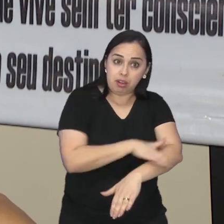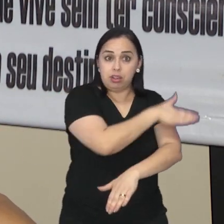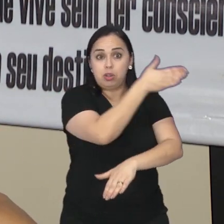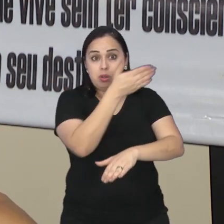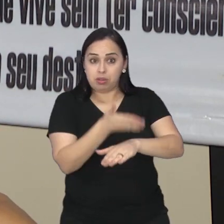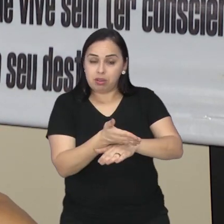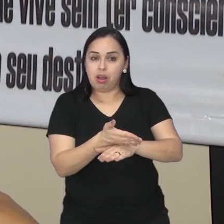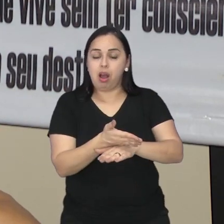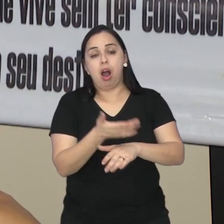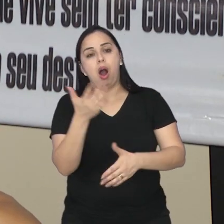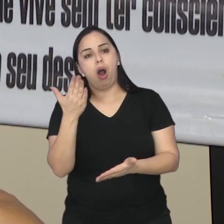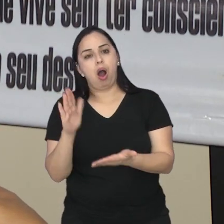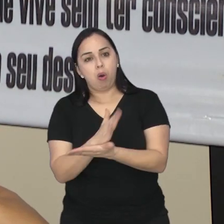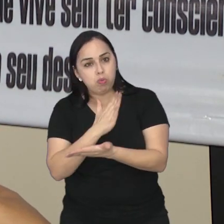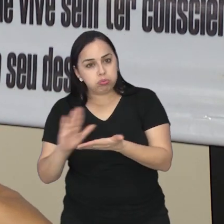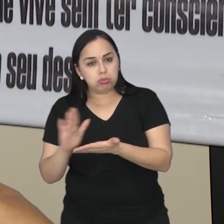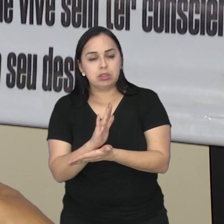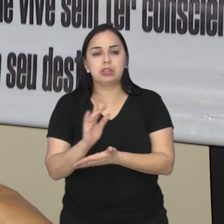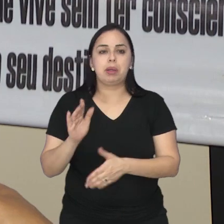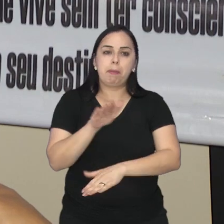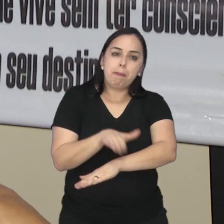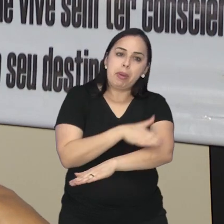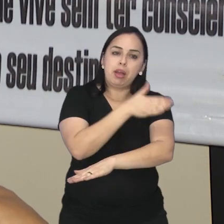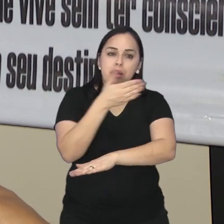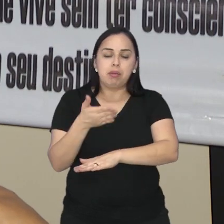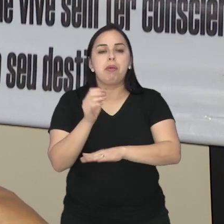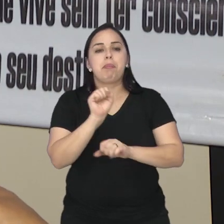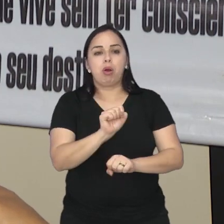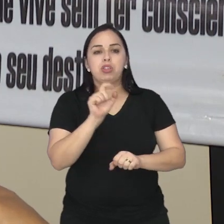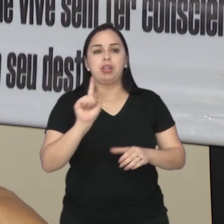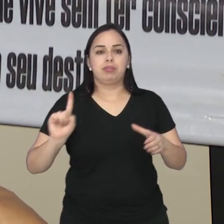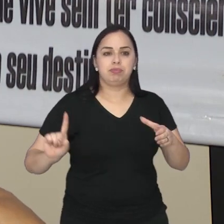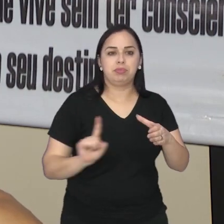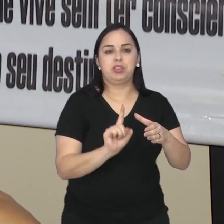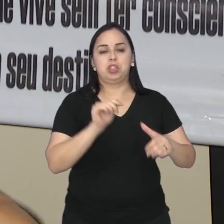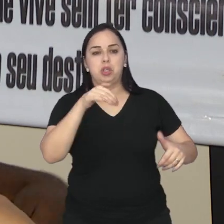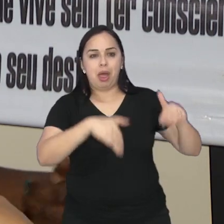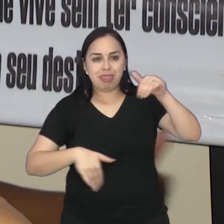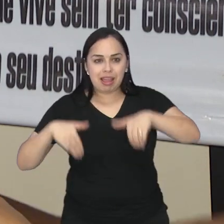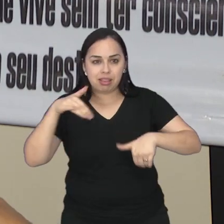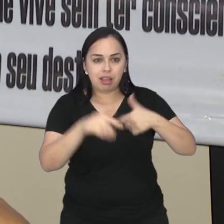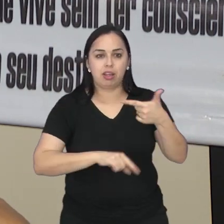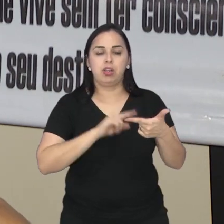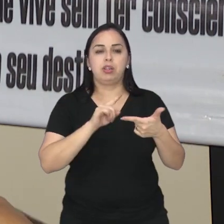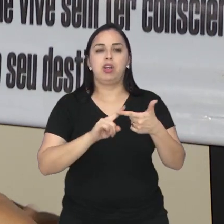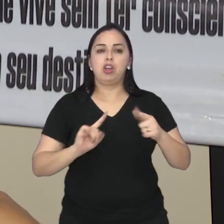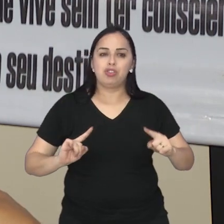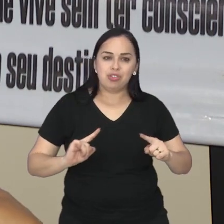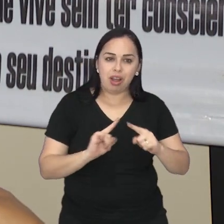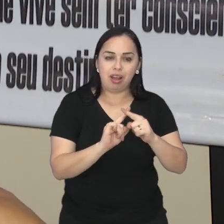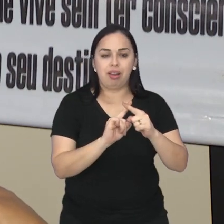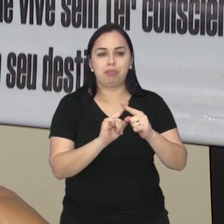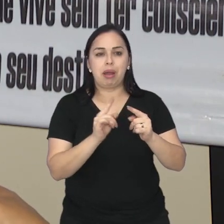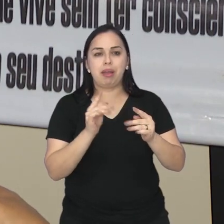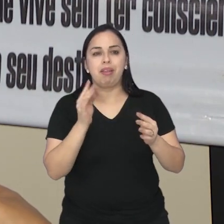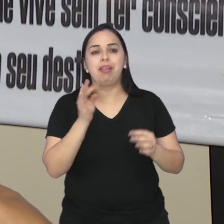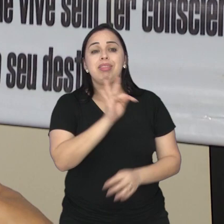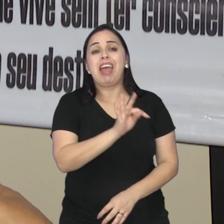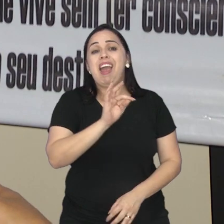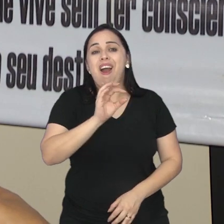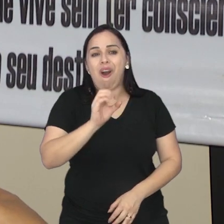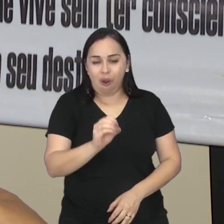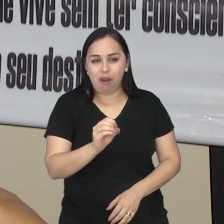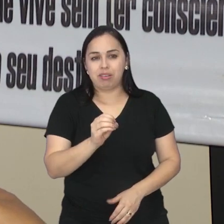todo, tem outros que vai ficar meio período. Mas você vai poder fazer natação, possa fazer jogos, uma terapia